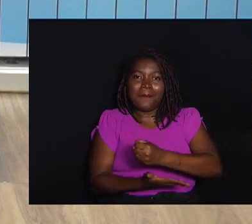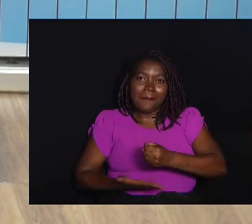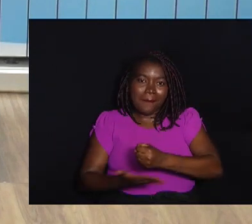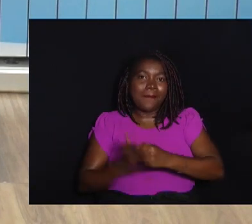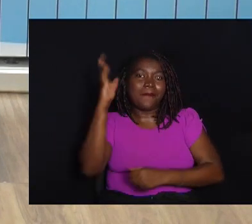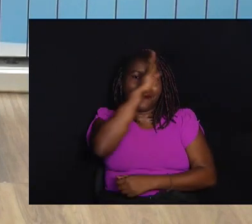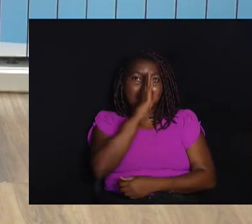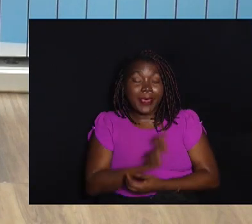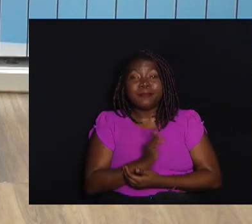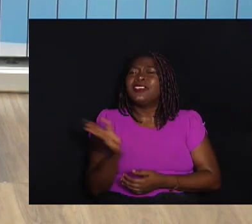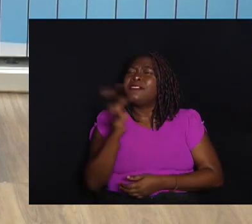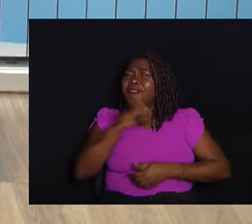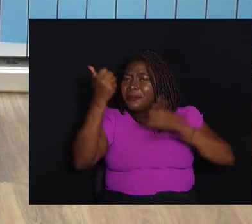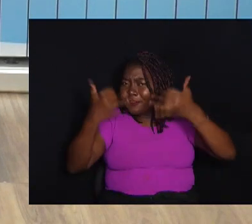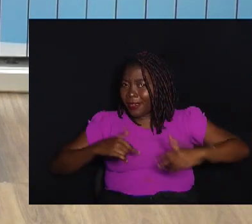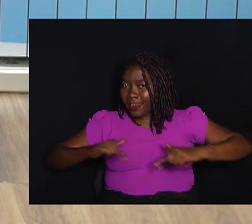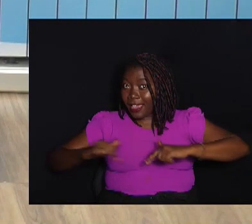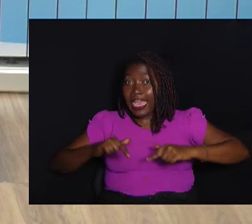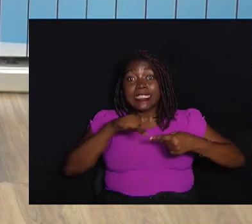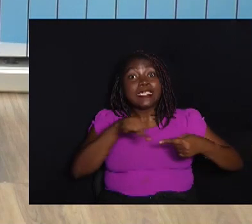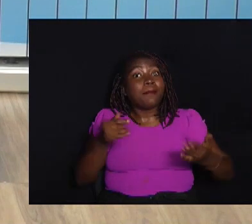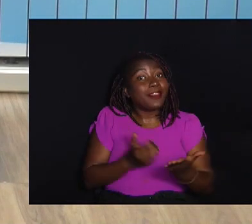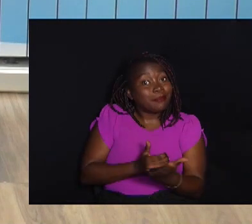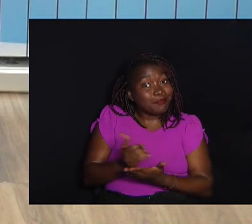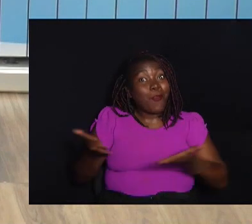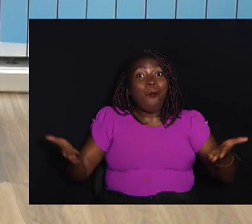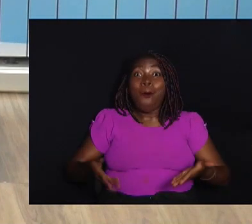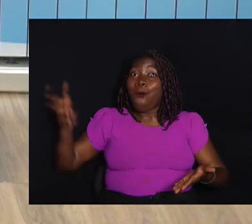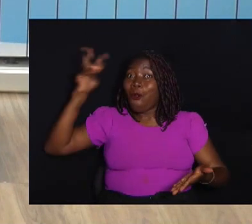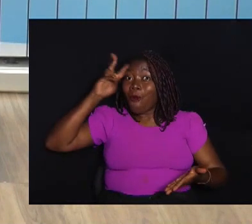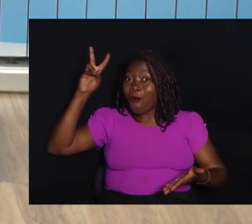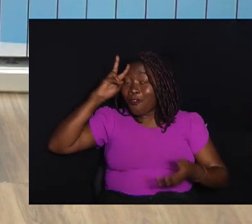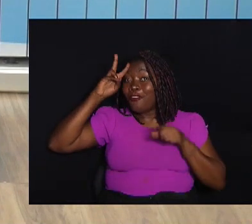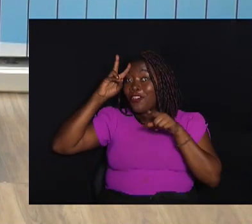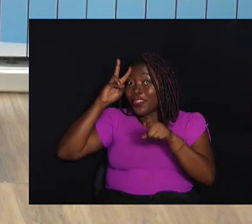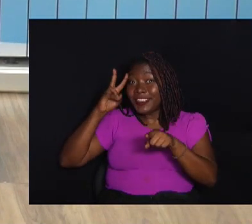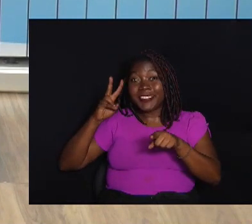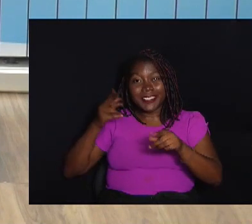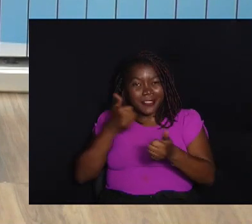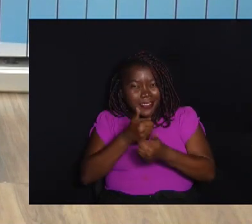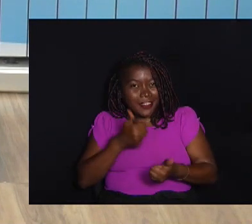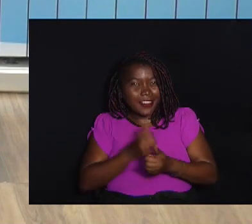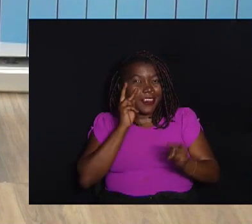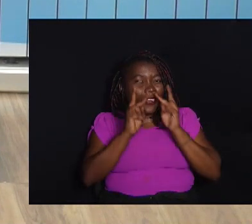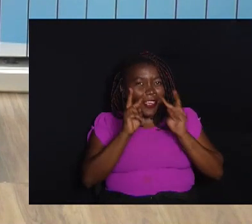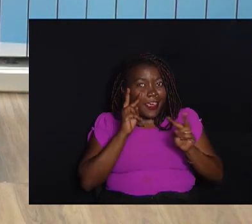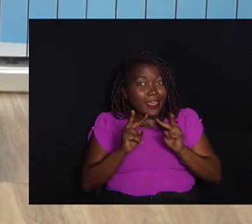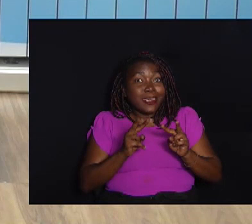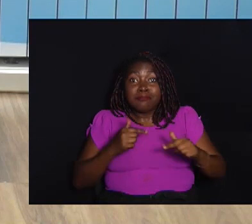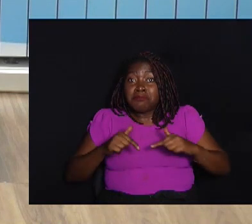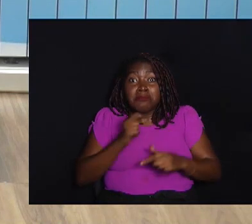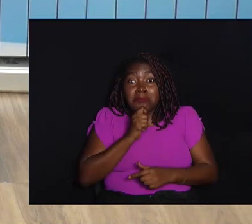Brasil. Vamos falar sobre emprego? Semana começando, hoje é segunda-feira. Você que está nos acompanhando, está desempregado,